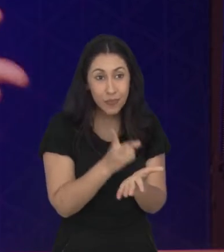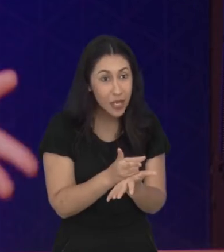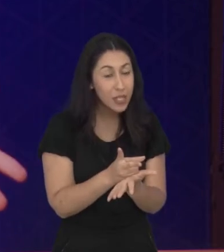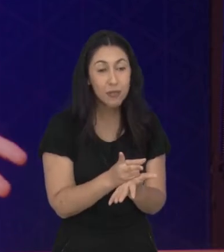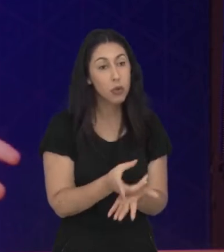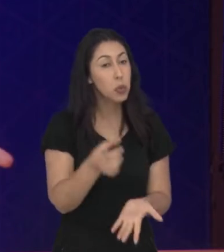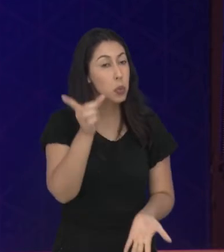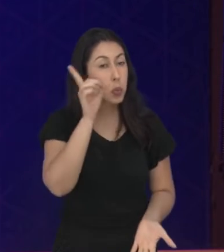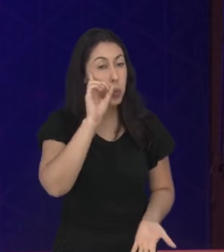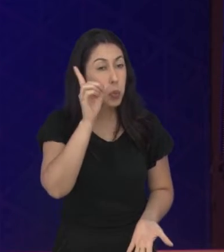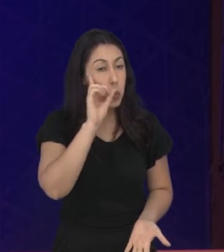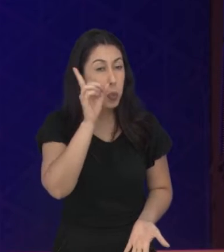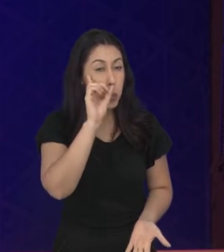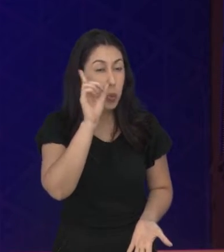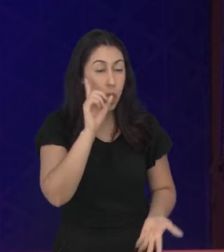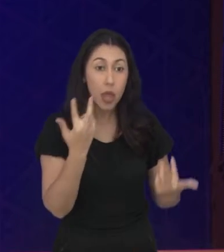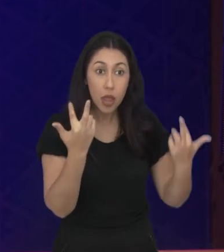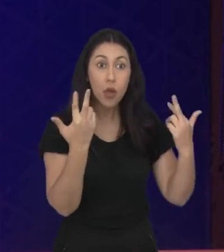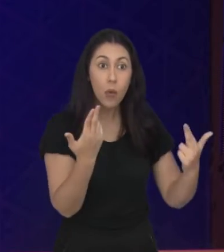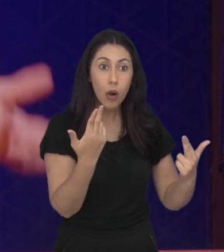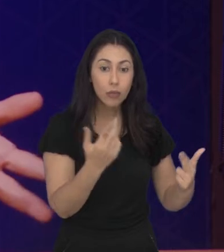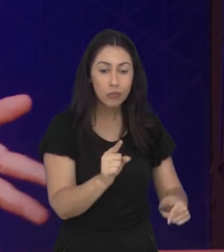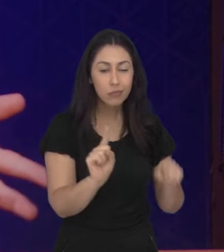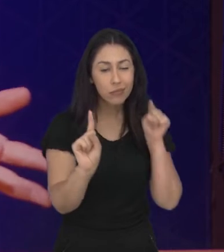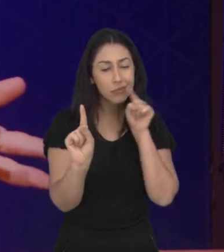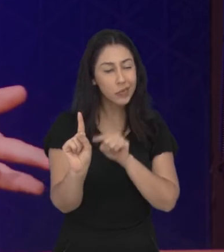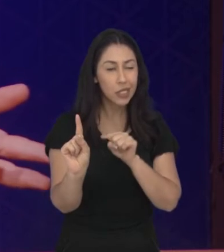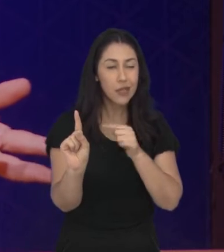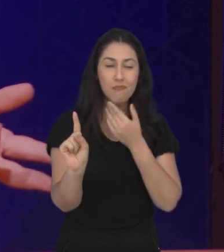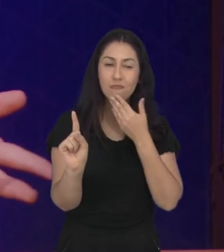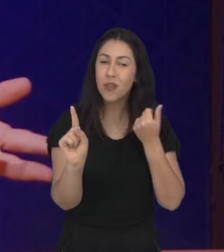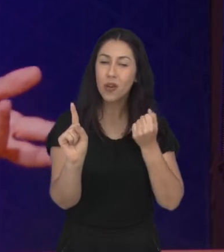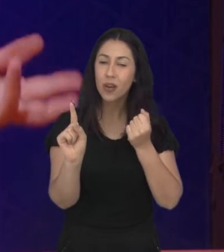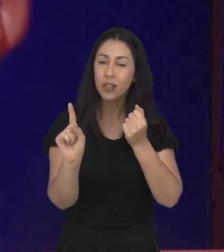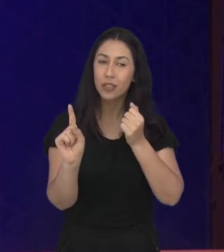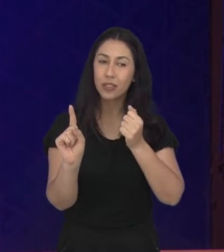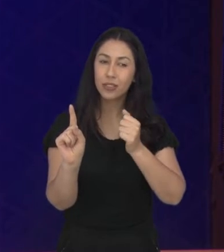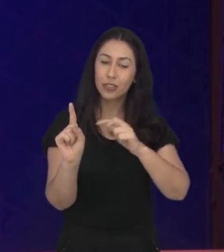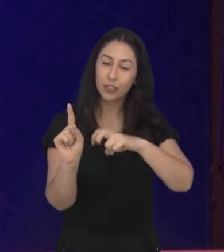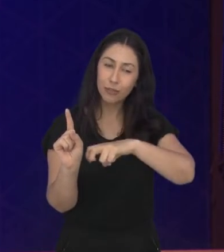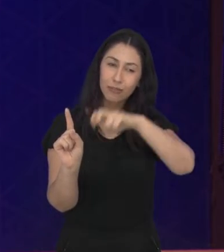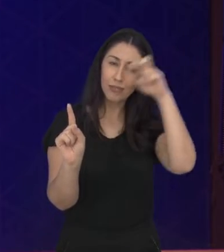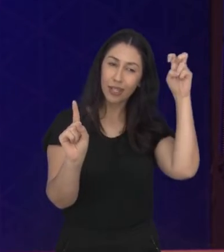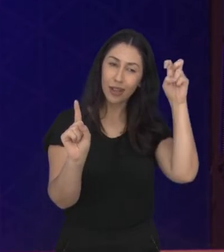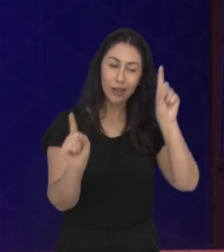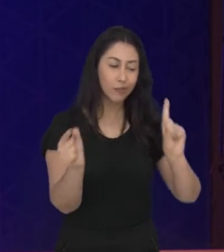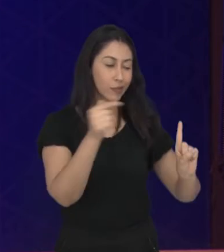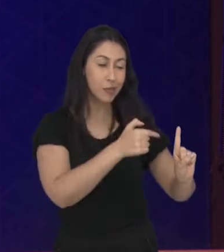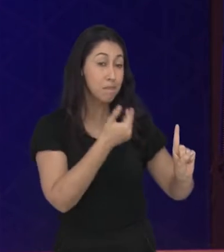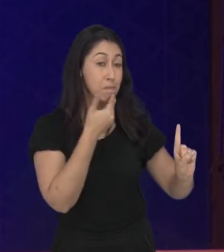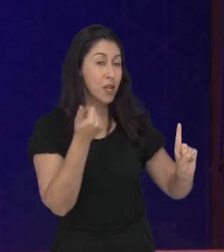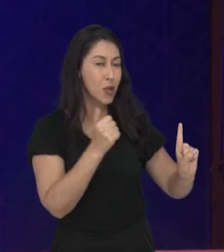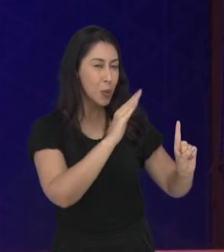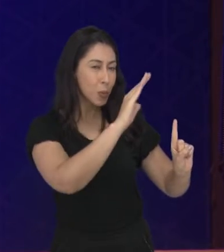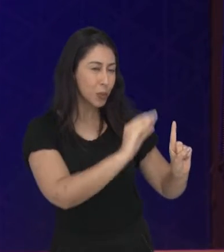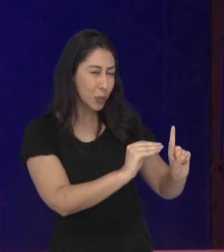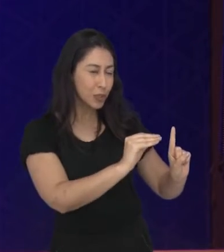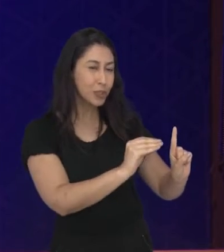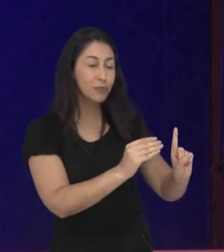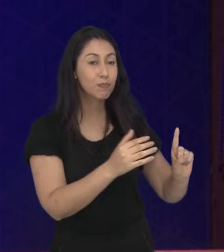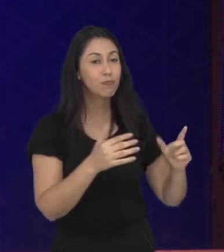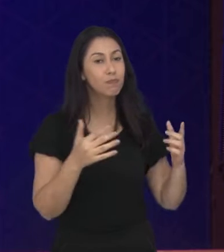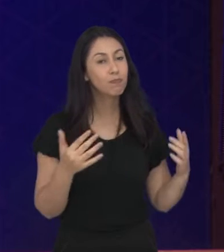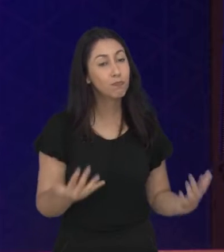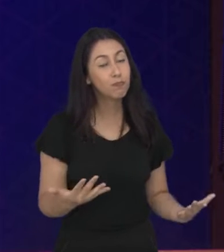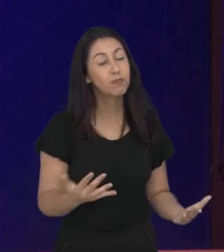a mesma rotina. Então, um tinha mais disposição para acordar do que o outro. Então, é interessante a gente ver isso. E